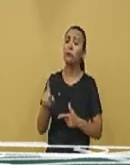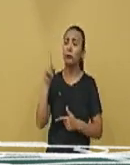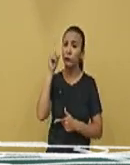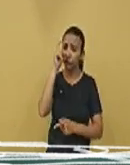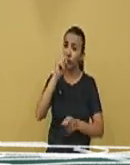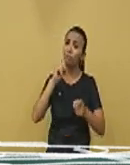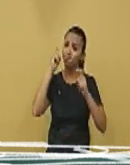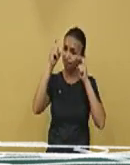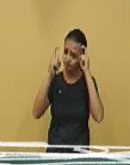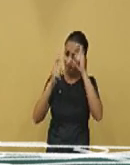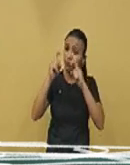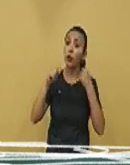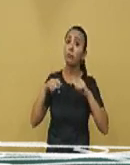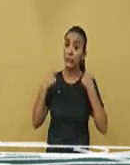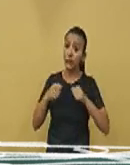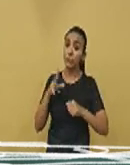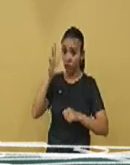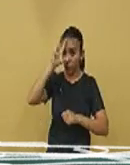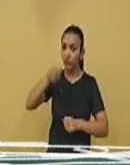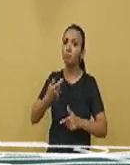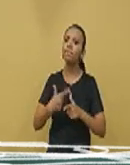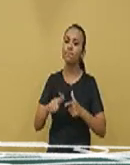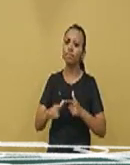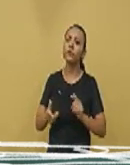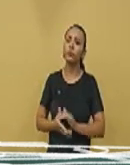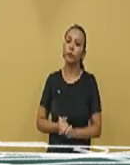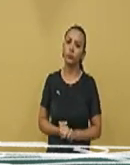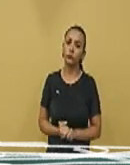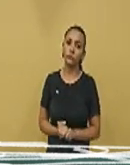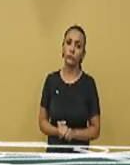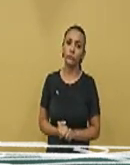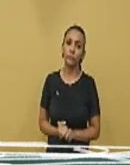que nós precisamos resolver esse problema.